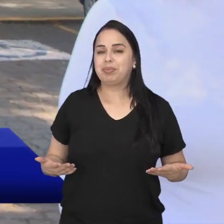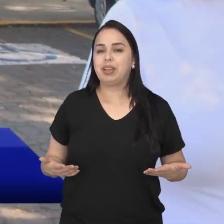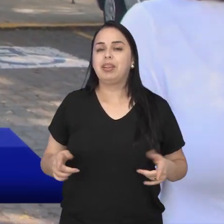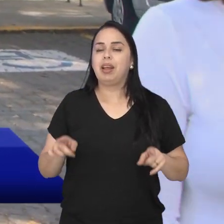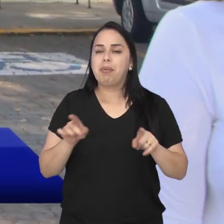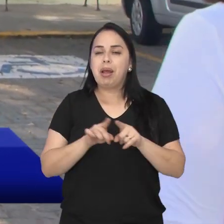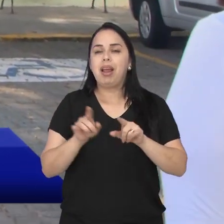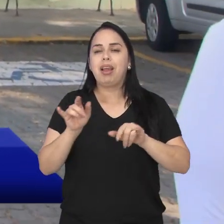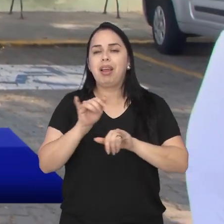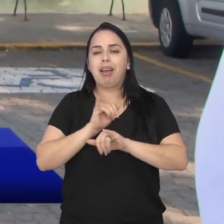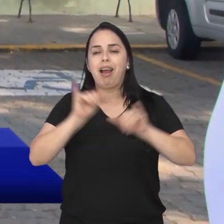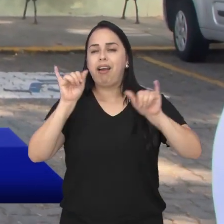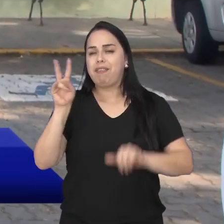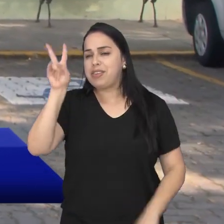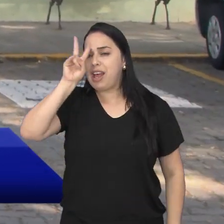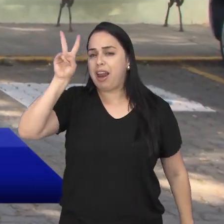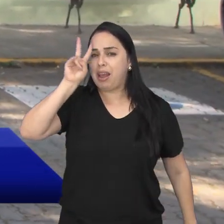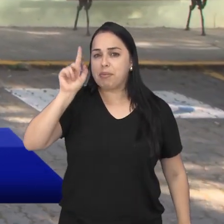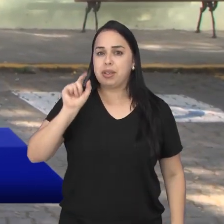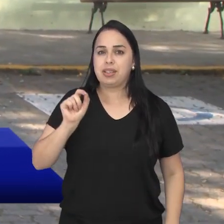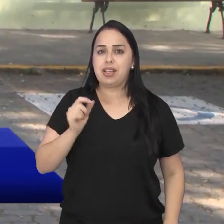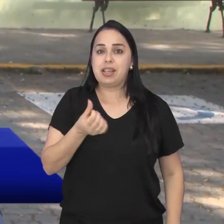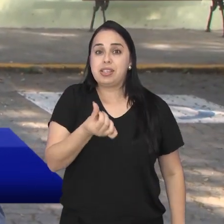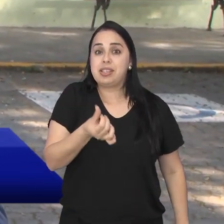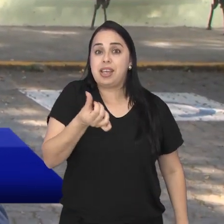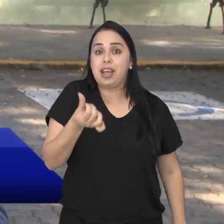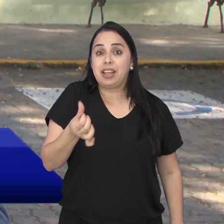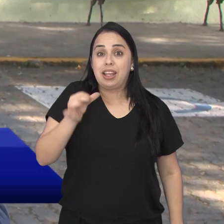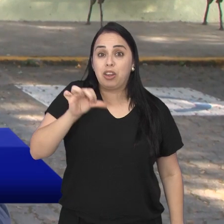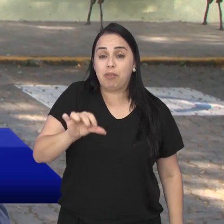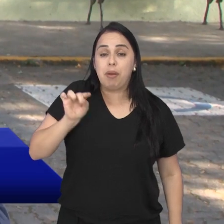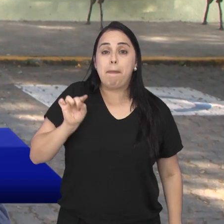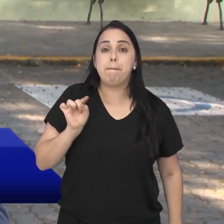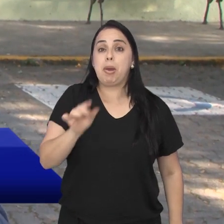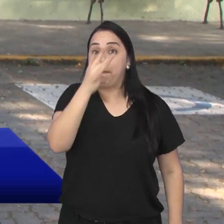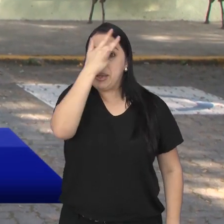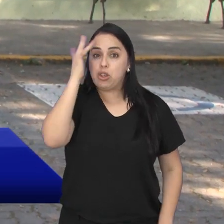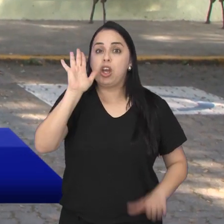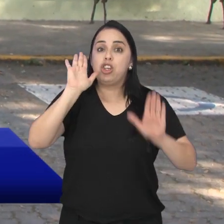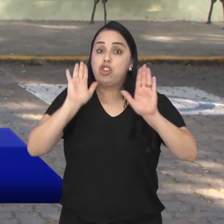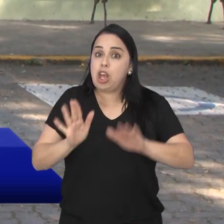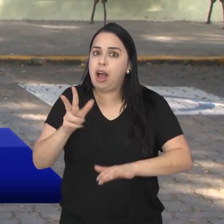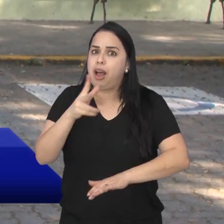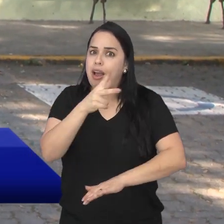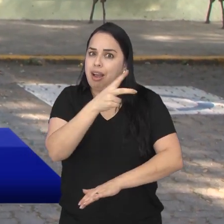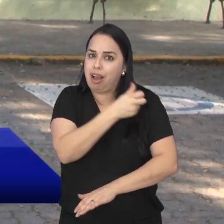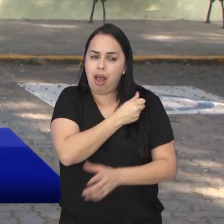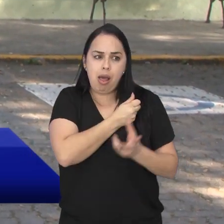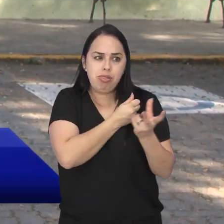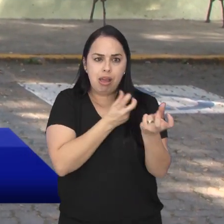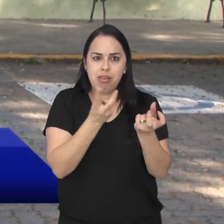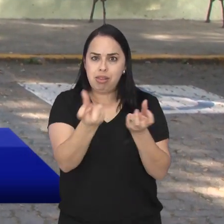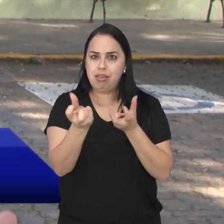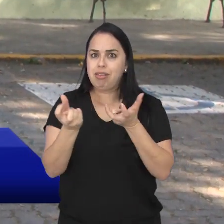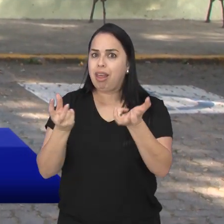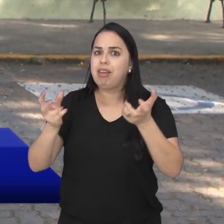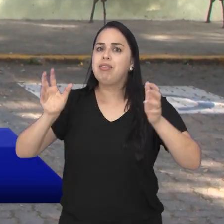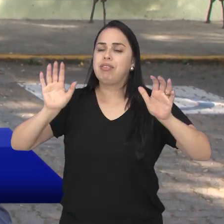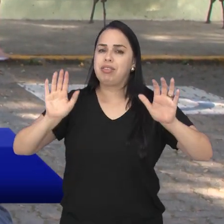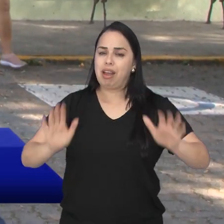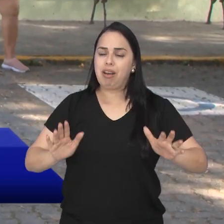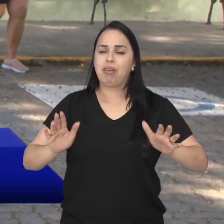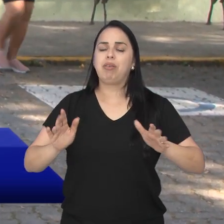Além disso é importante a gente lembrar olha mais de 69 mil pessoas já foram vacinadas já receberam aí a vacina